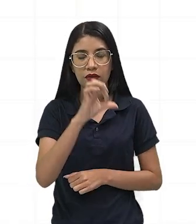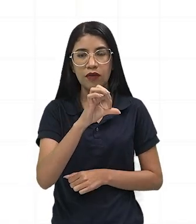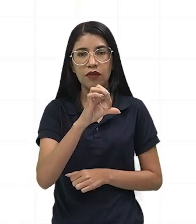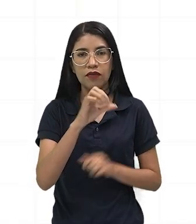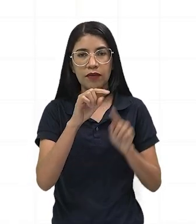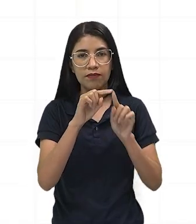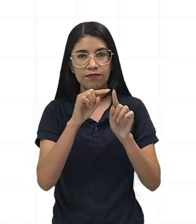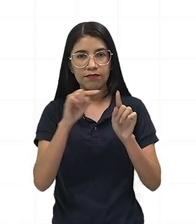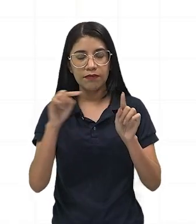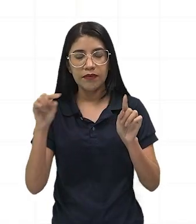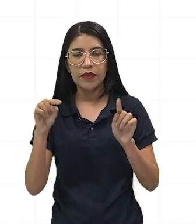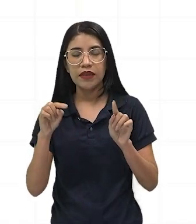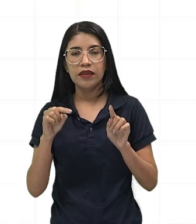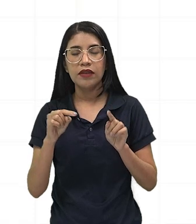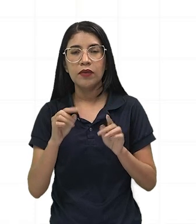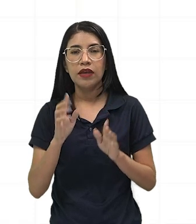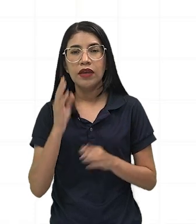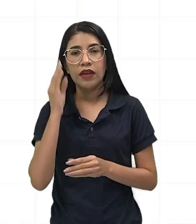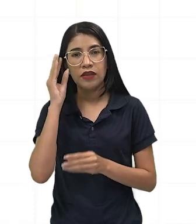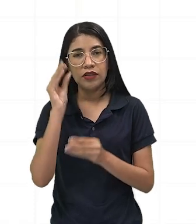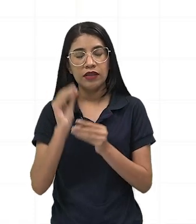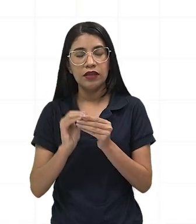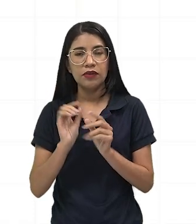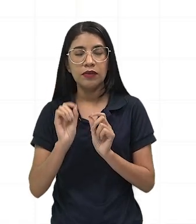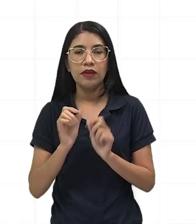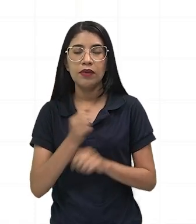nota, sabemos que o aluno aqui tirou